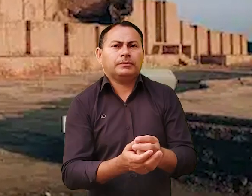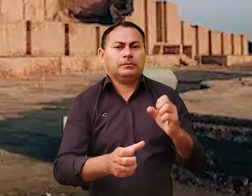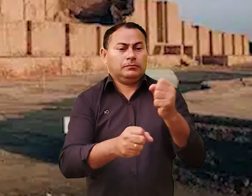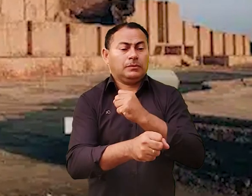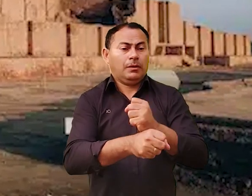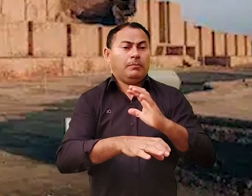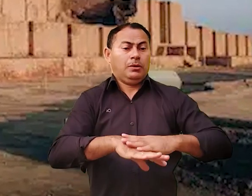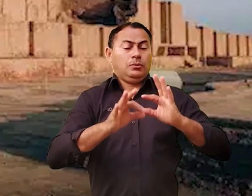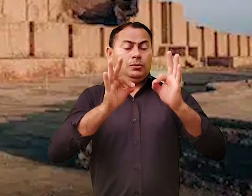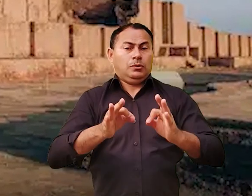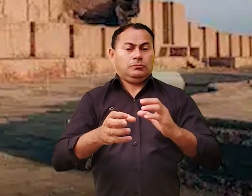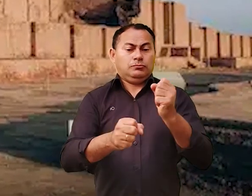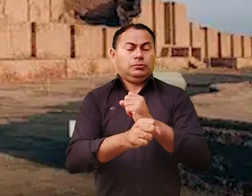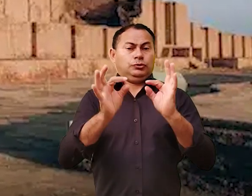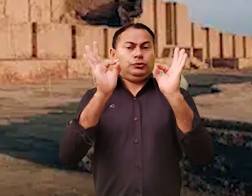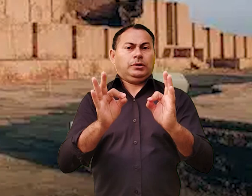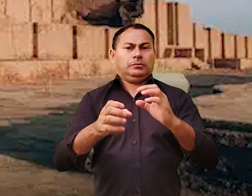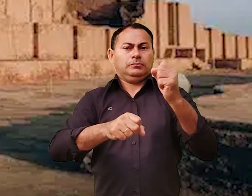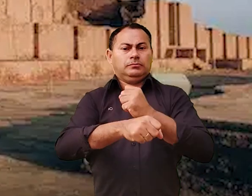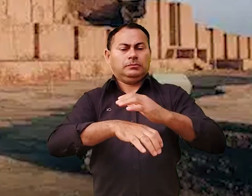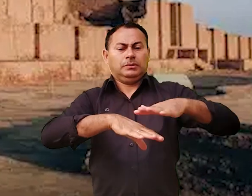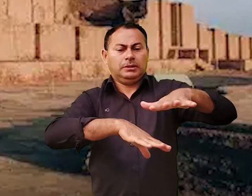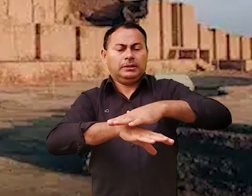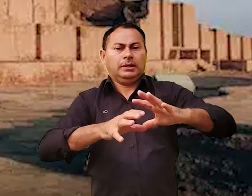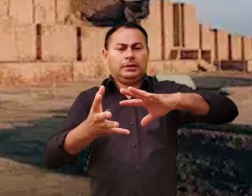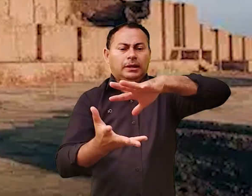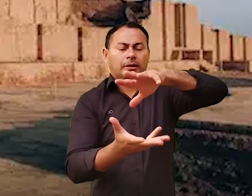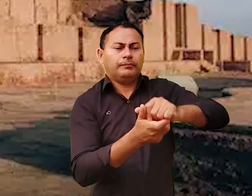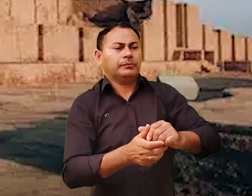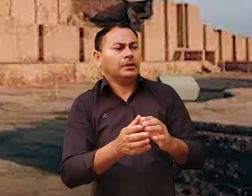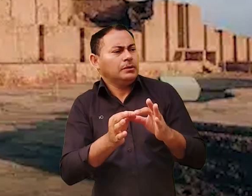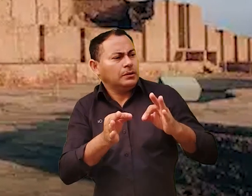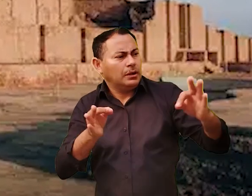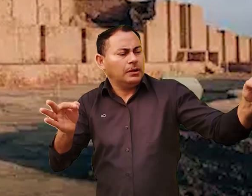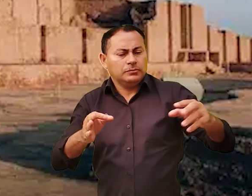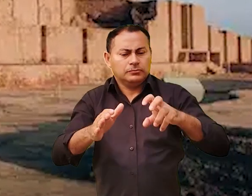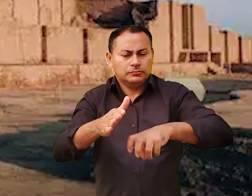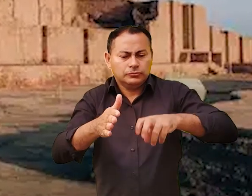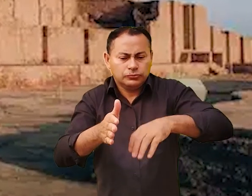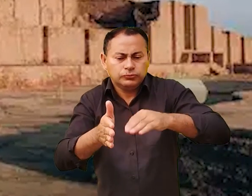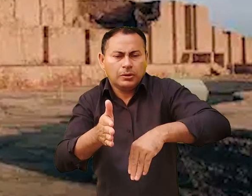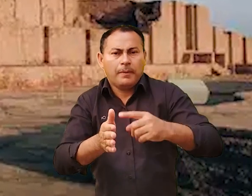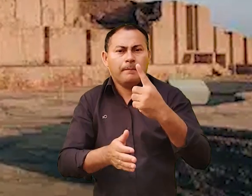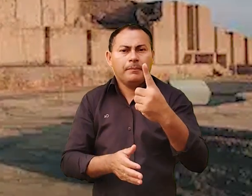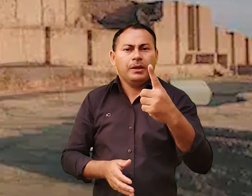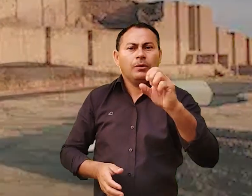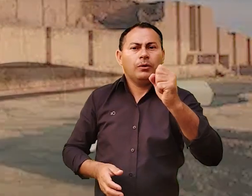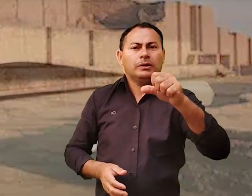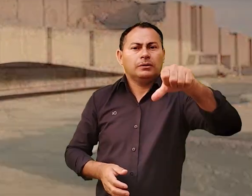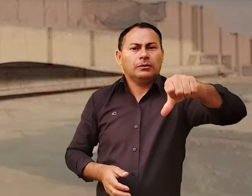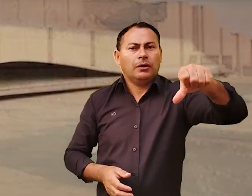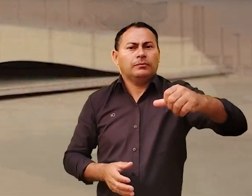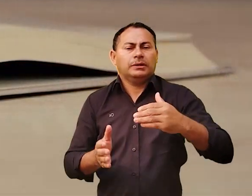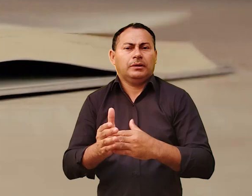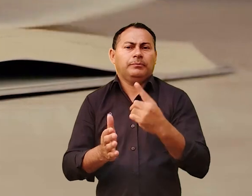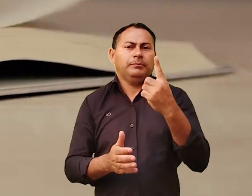já construídas sobre a face da terra. Suas extensas ruínas escavadas de